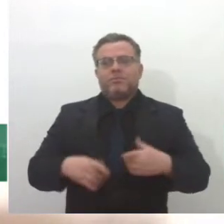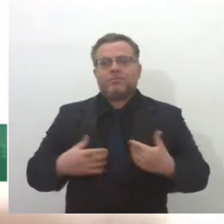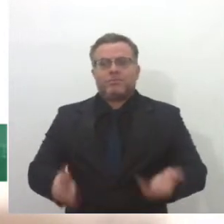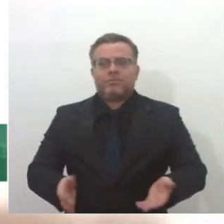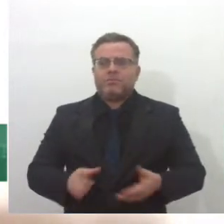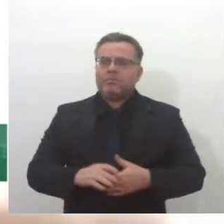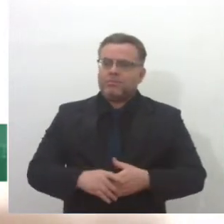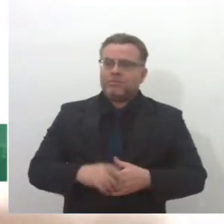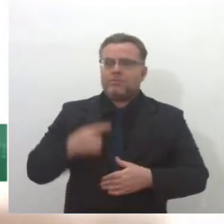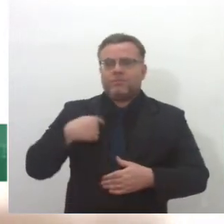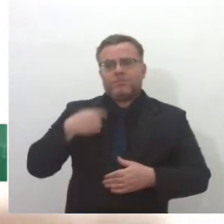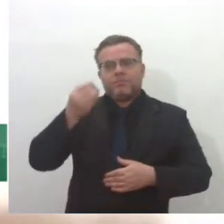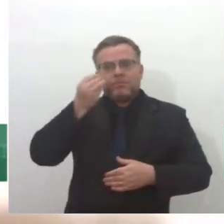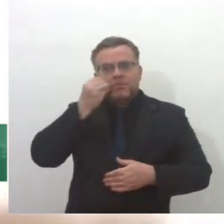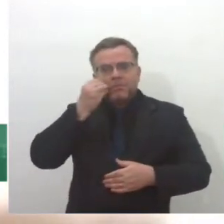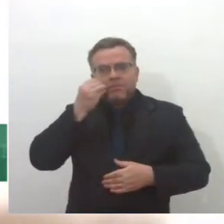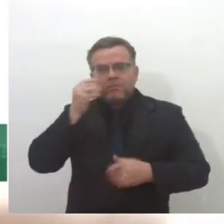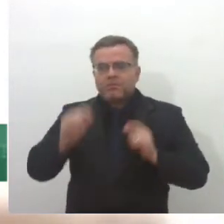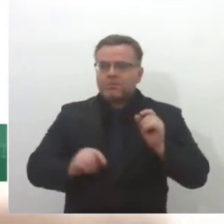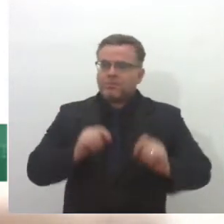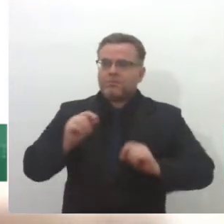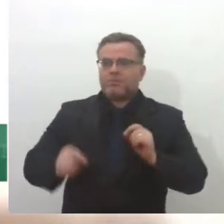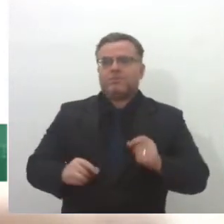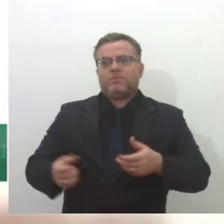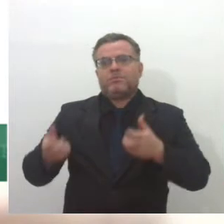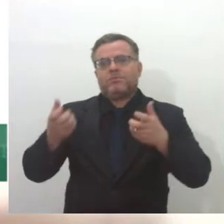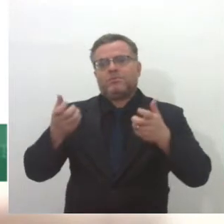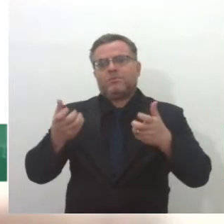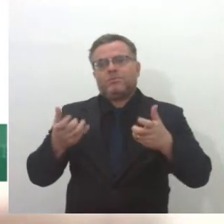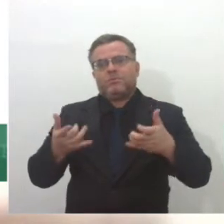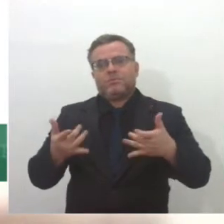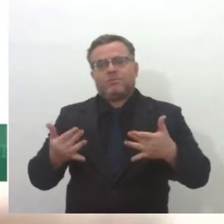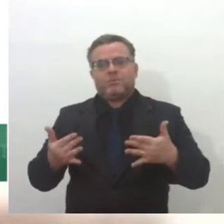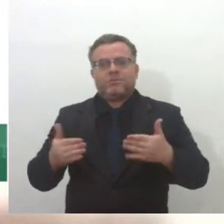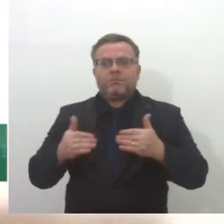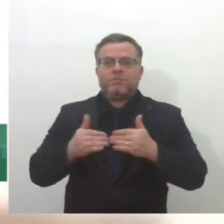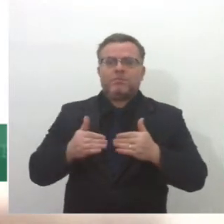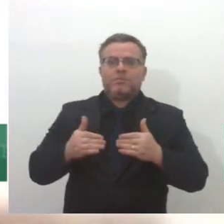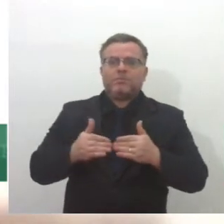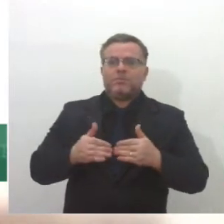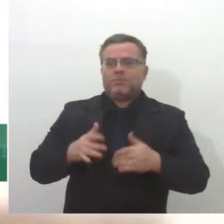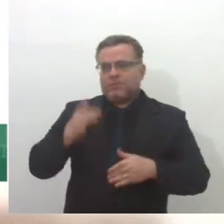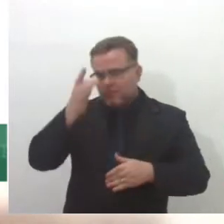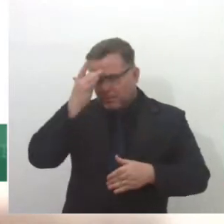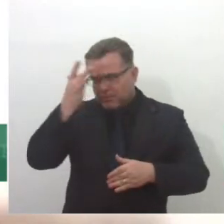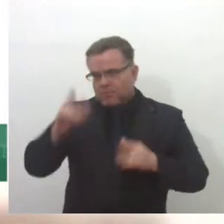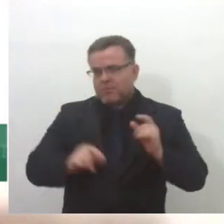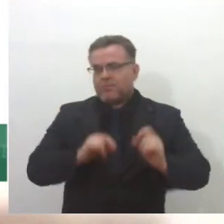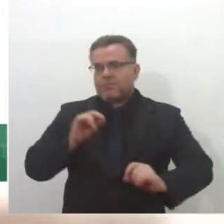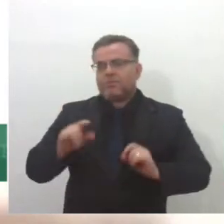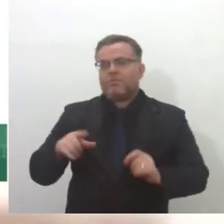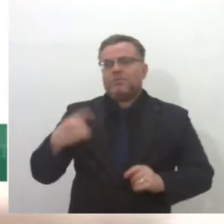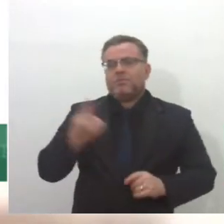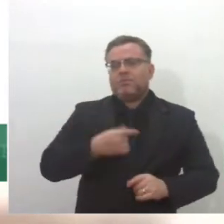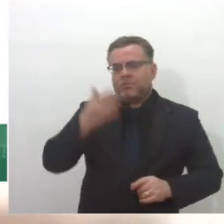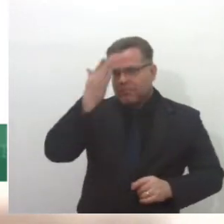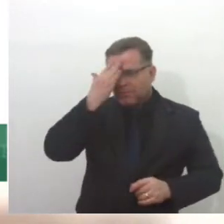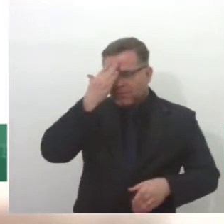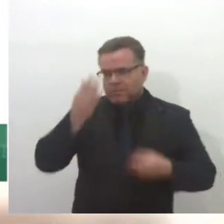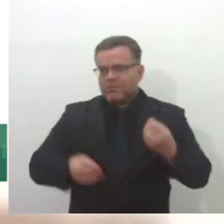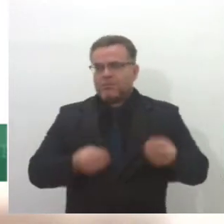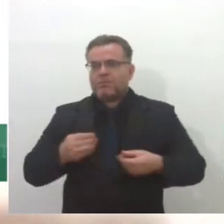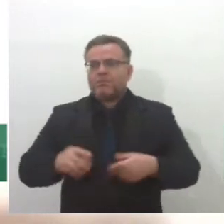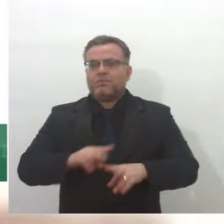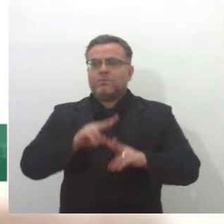ser didático para ficar mais fácil de a pessoa entender, porque é um tema realmente muito